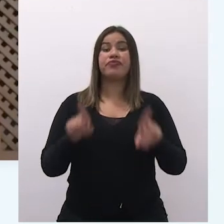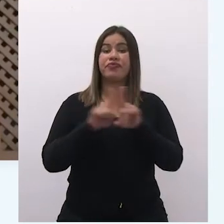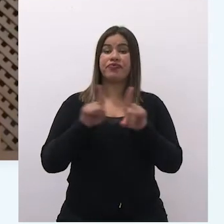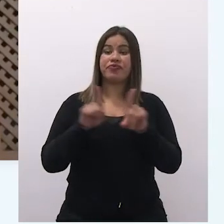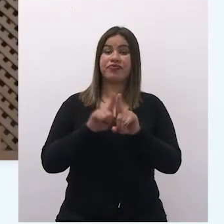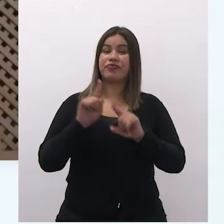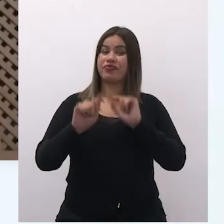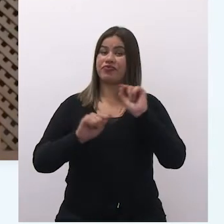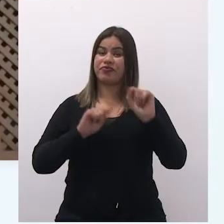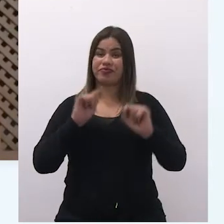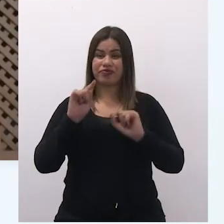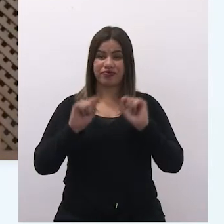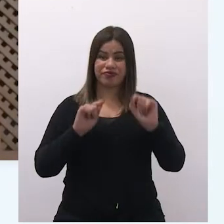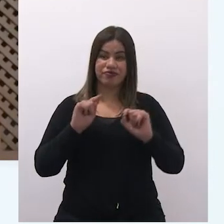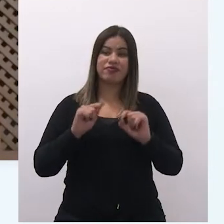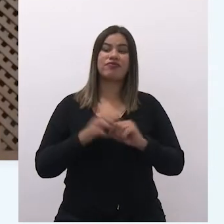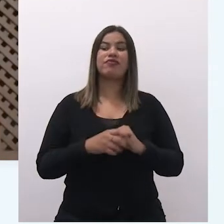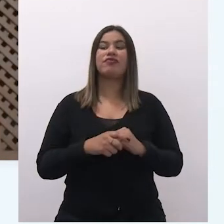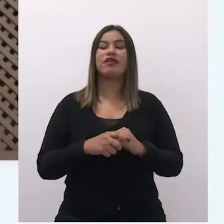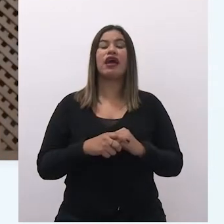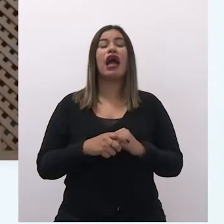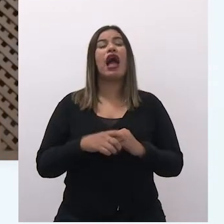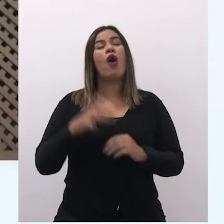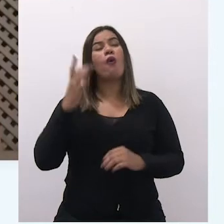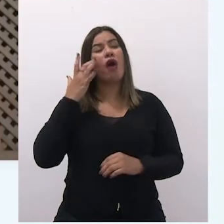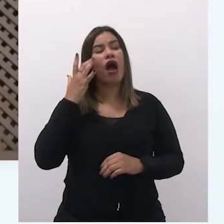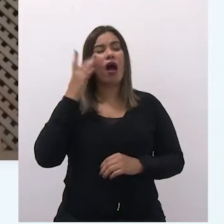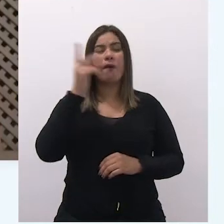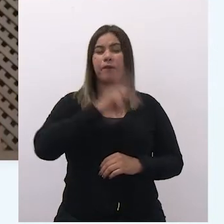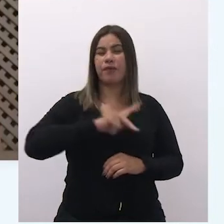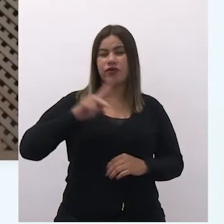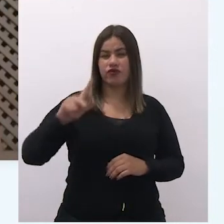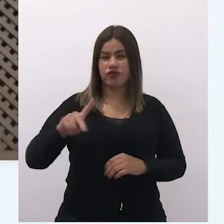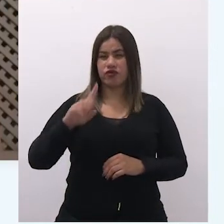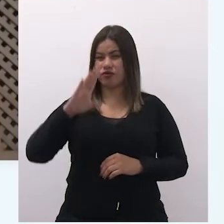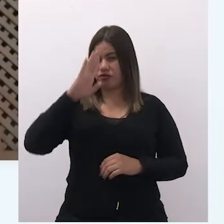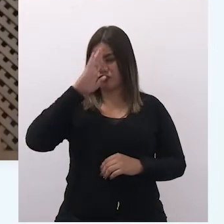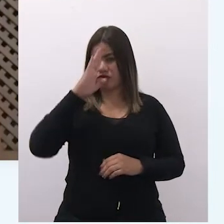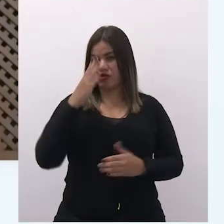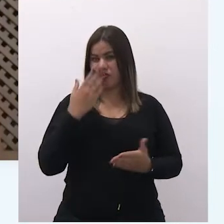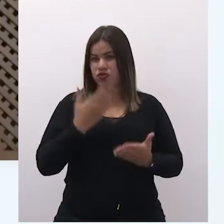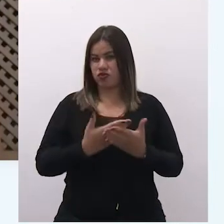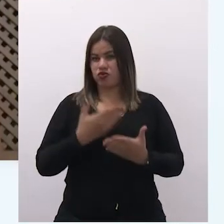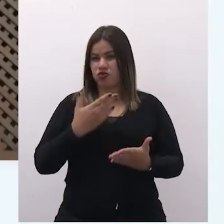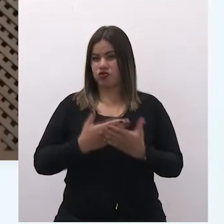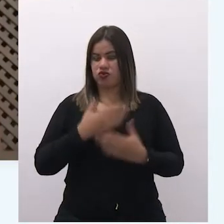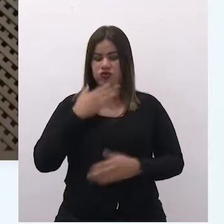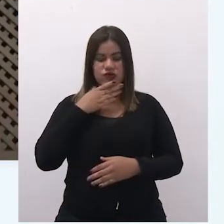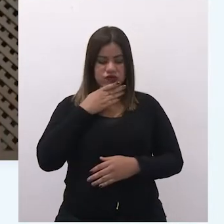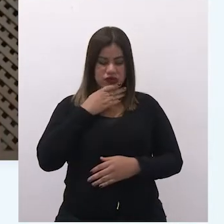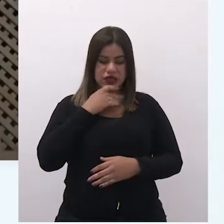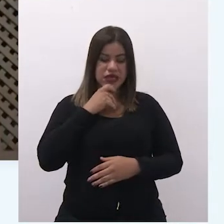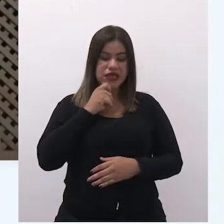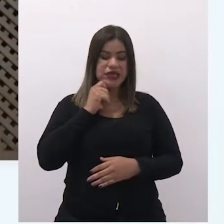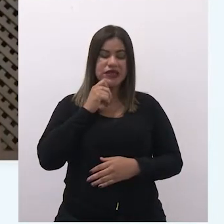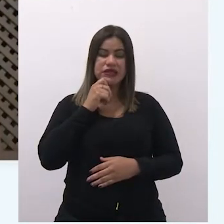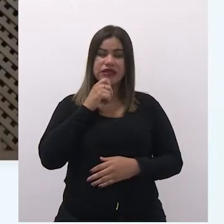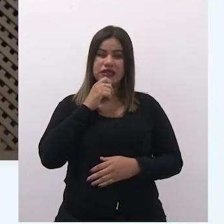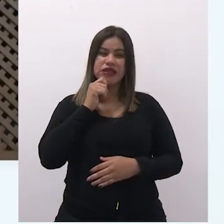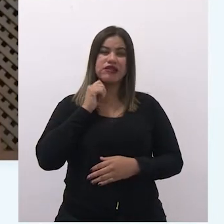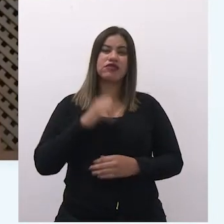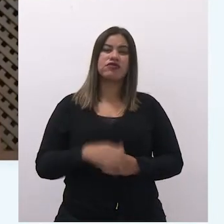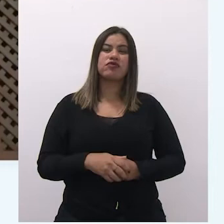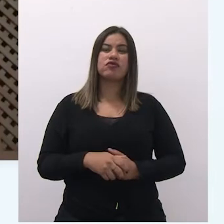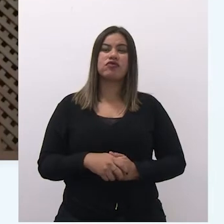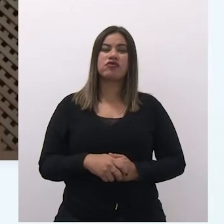adolescente, eu acho que os professores, principalmente que dão aula de 8º ano em diante, vamos dizer, né? Às